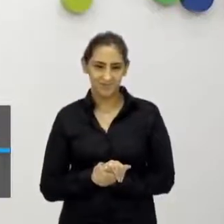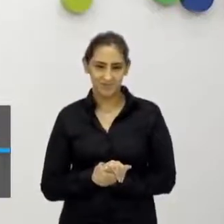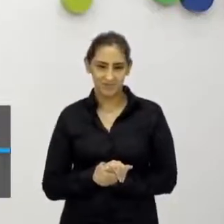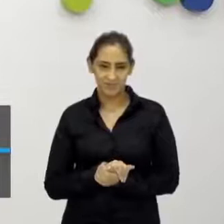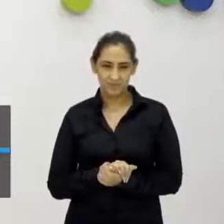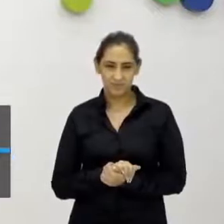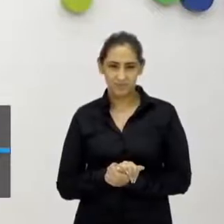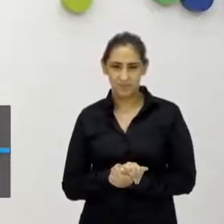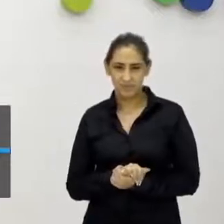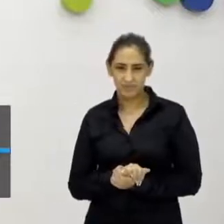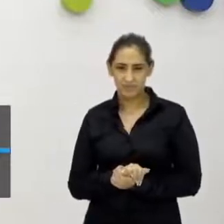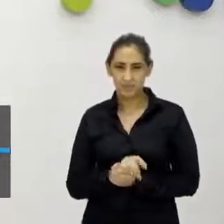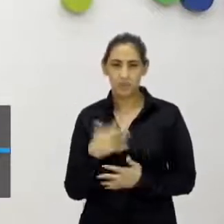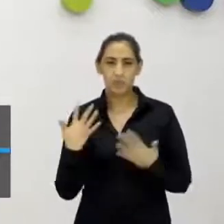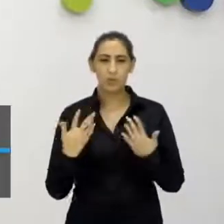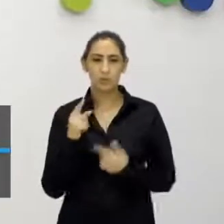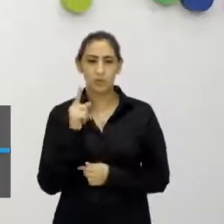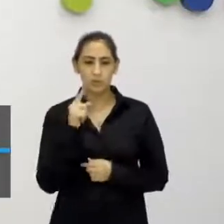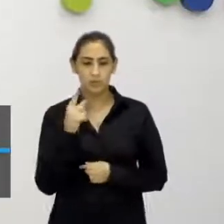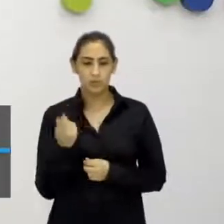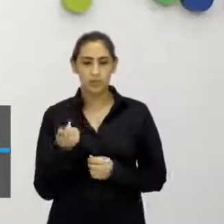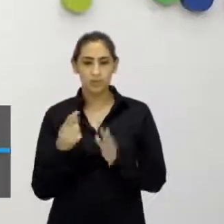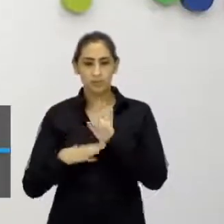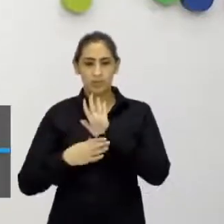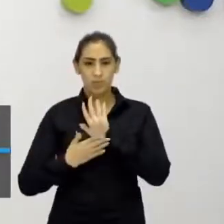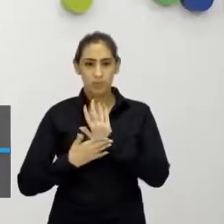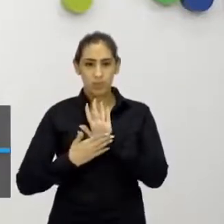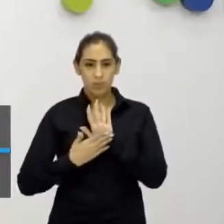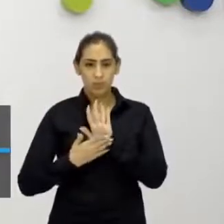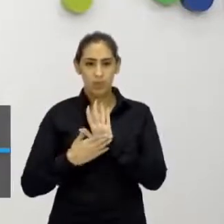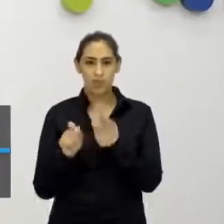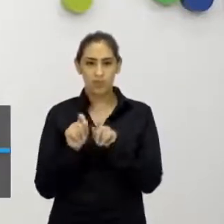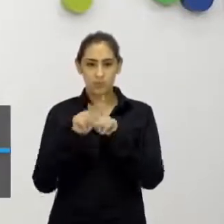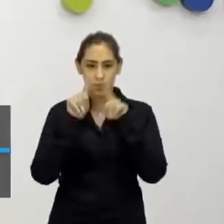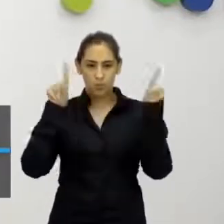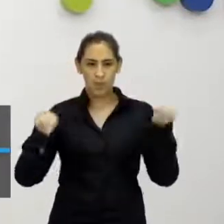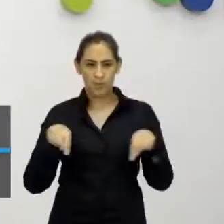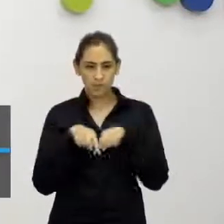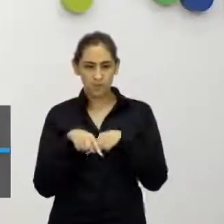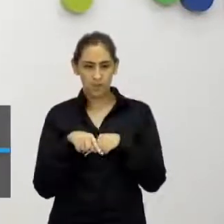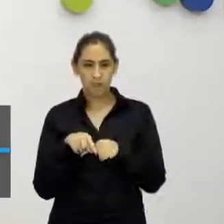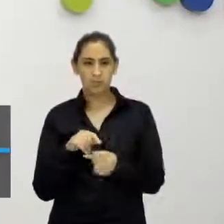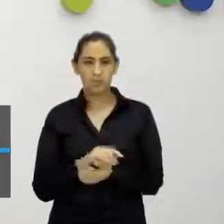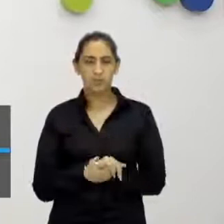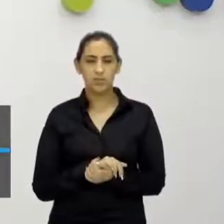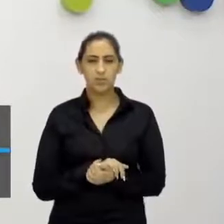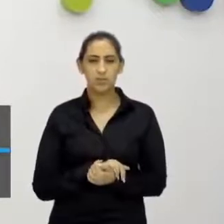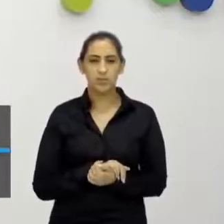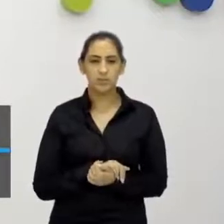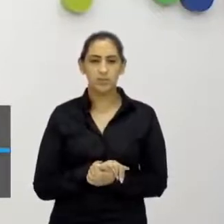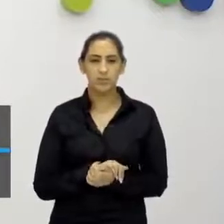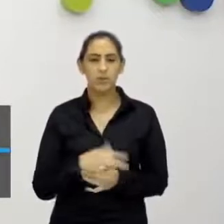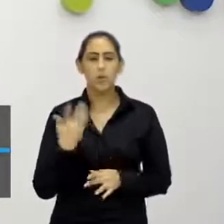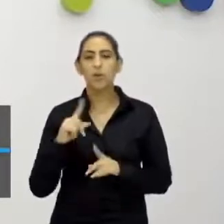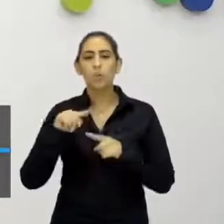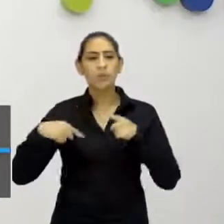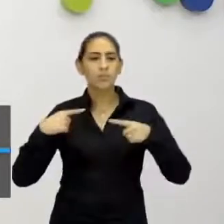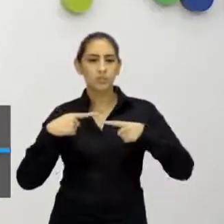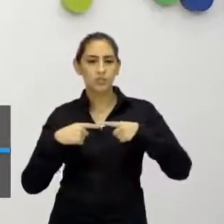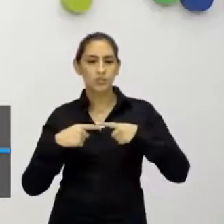vida afora. Ok, quando você se propõe a fazer um cartaz, você tem que pensar qual é o objetivo